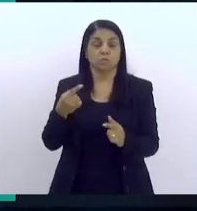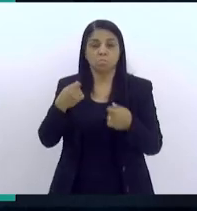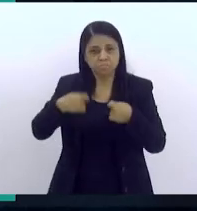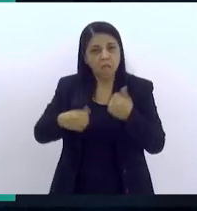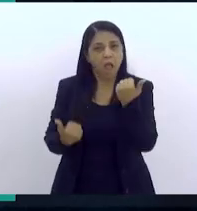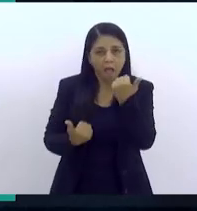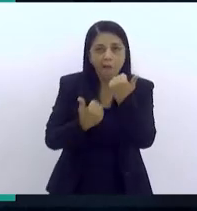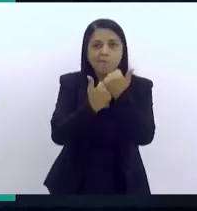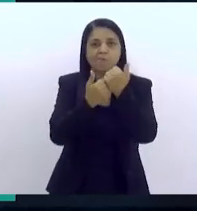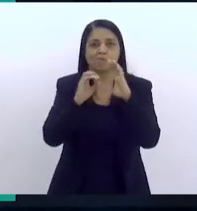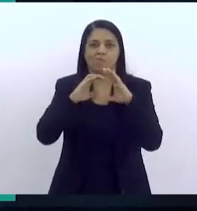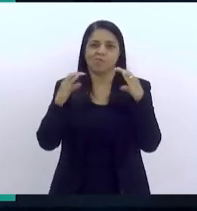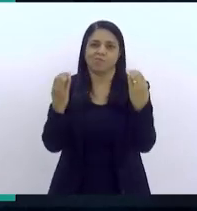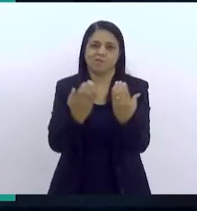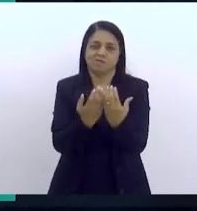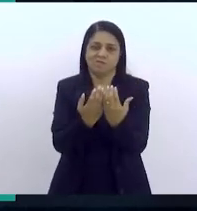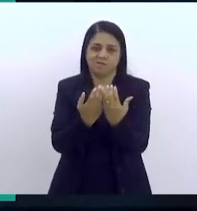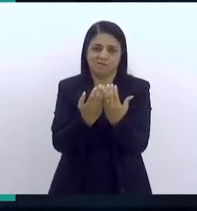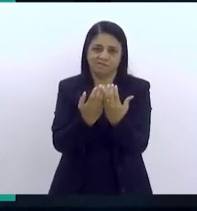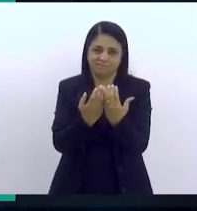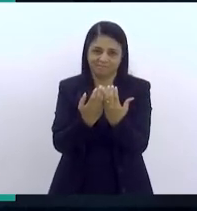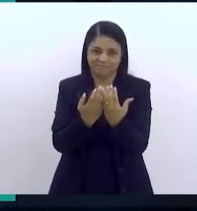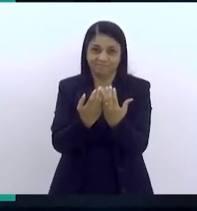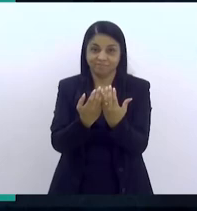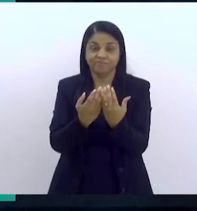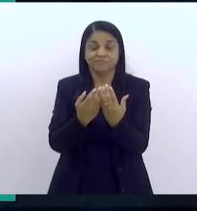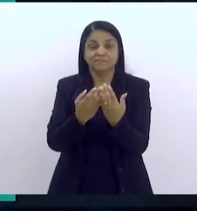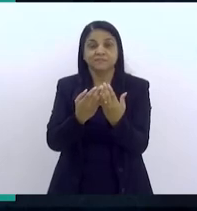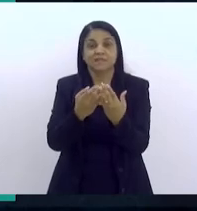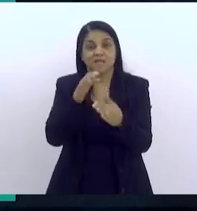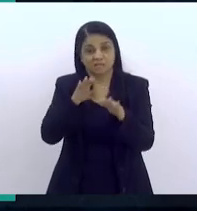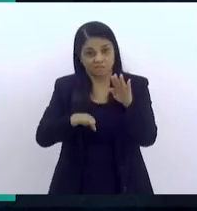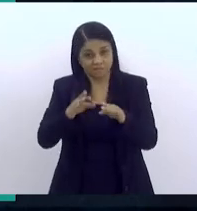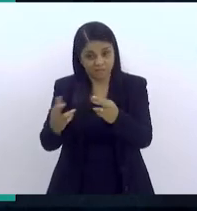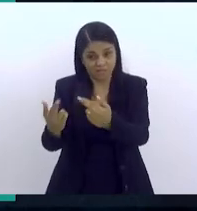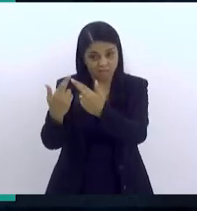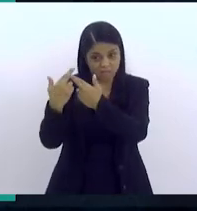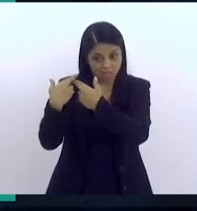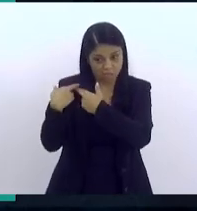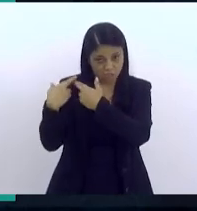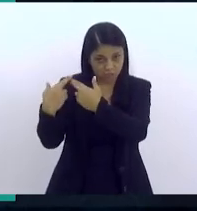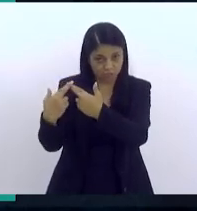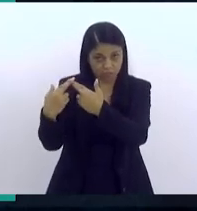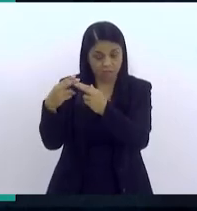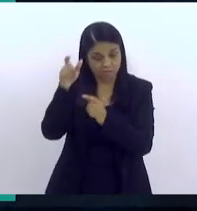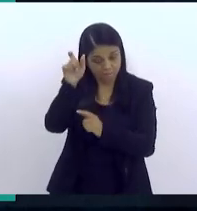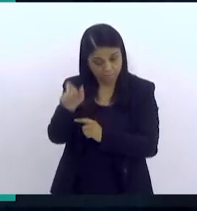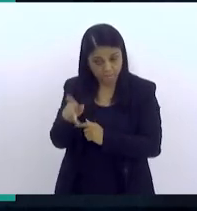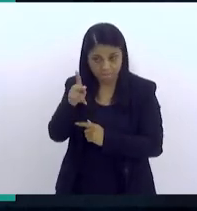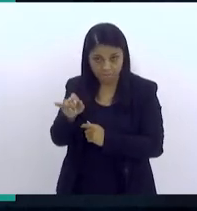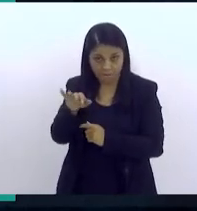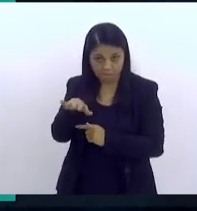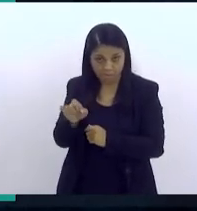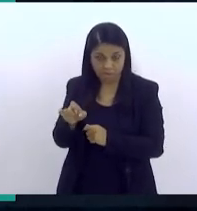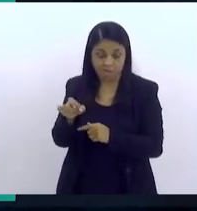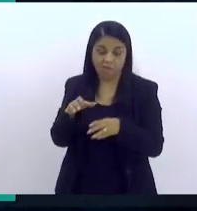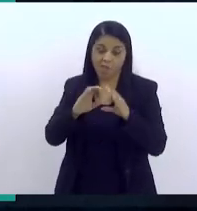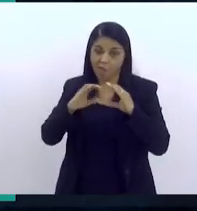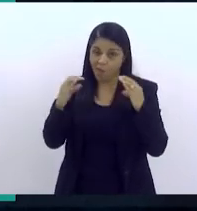até porque muitas vezes responsáveis e a comunidade escolar de uma maneira geral